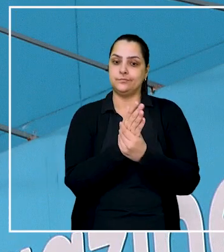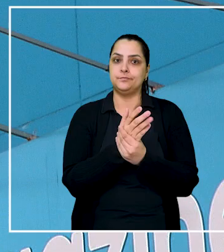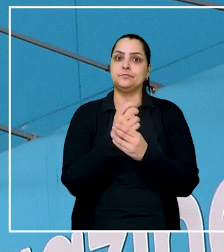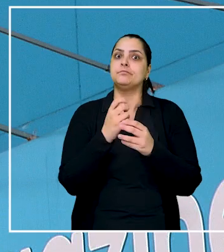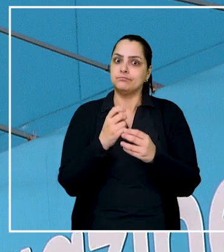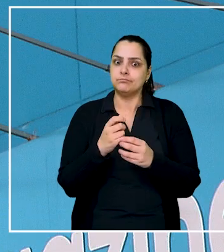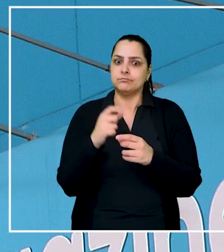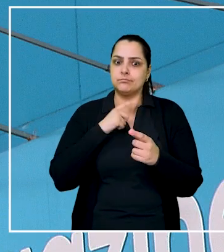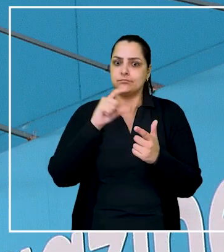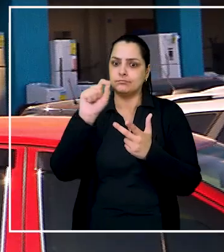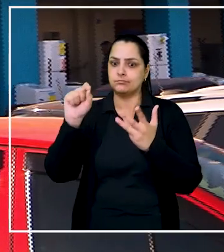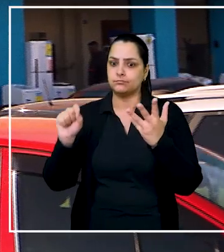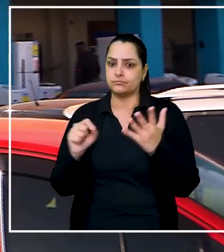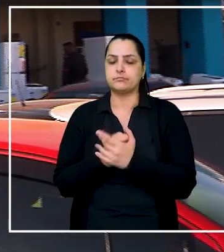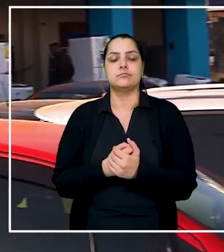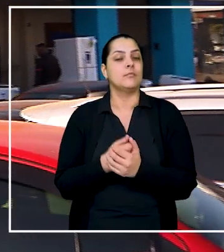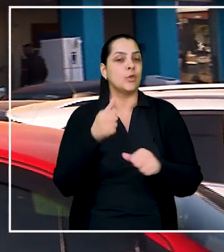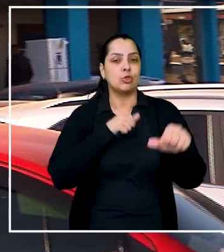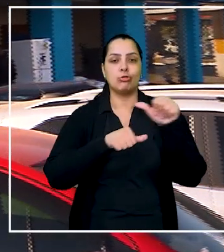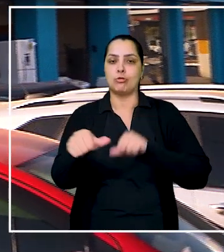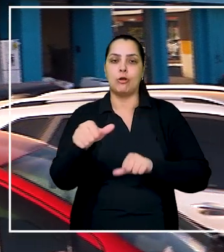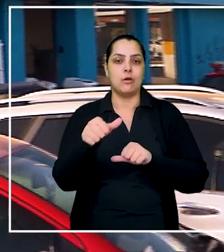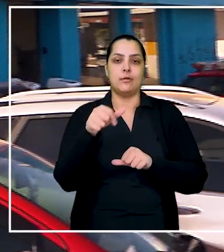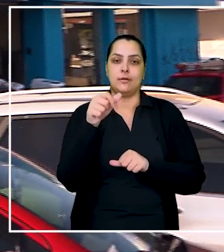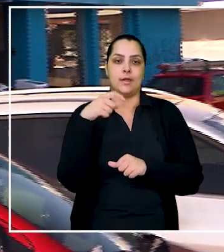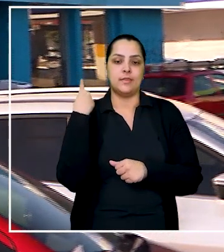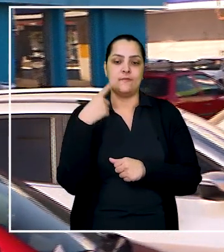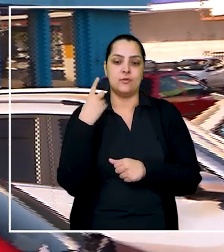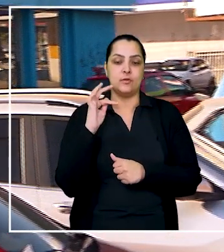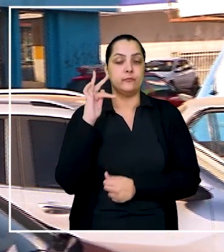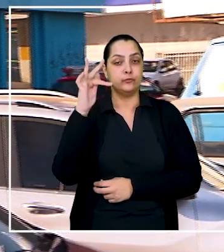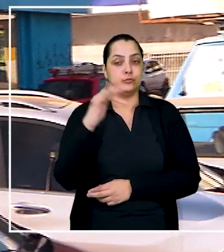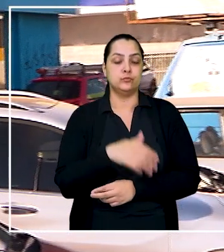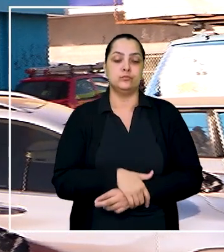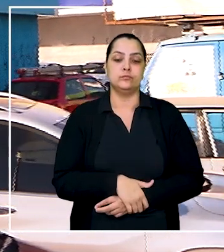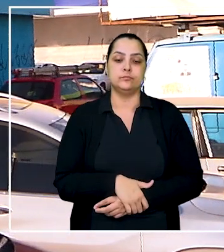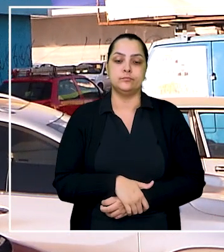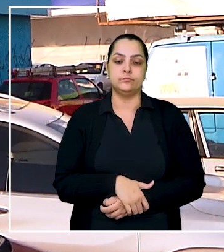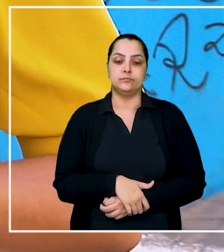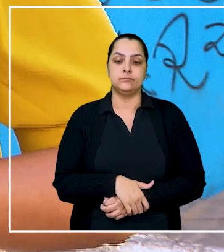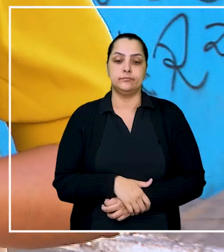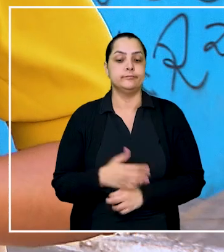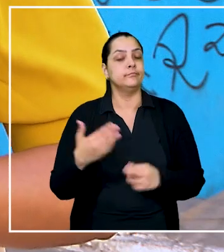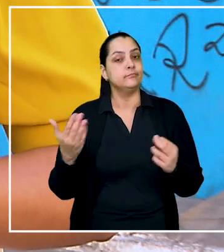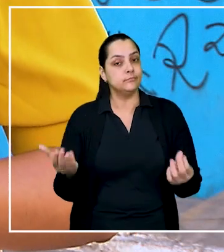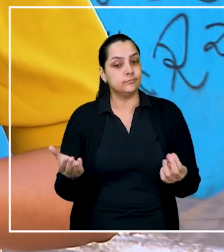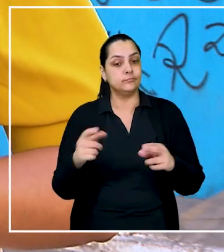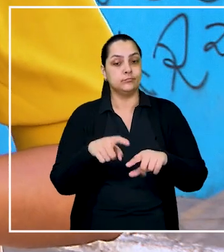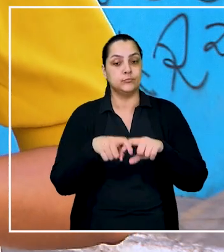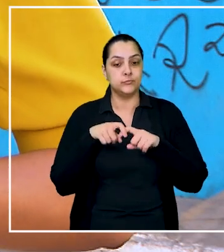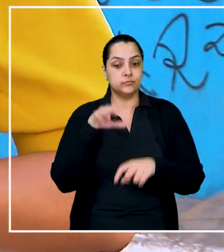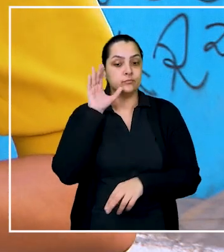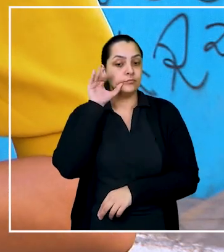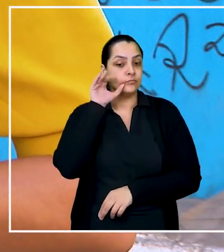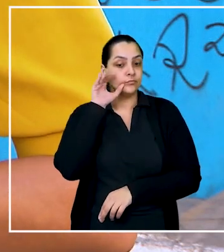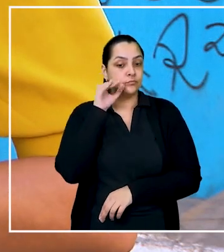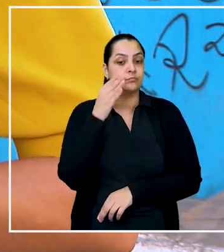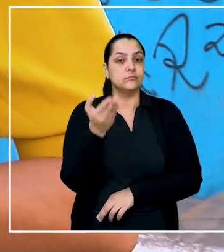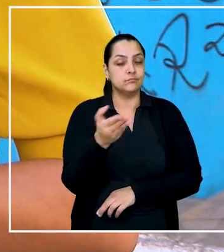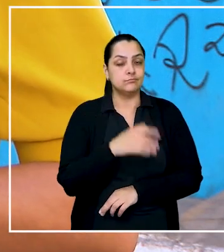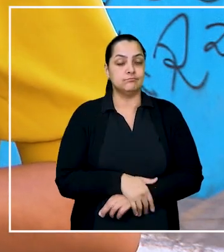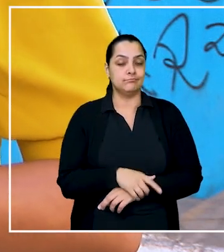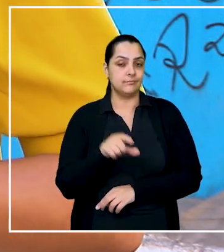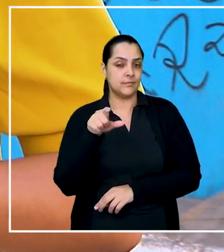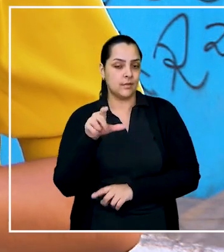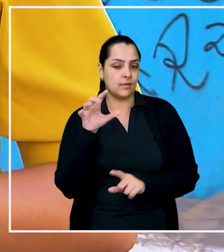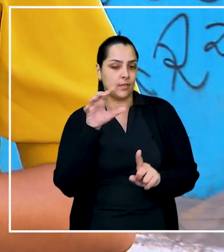com uma ação mais ampla, decidiu que trocaria de defensor posteriormente. Ainda de acordo com o trabalhador, ele